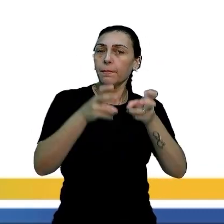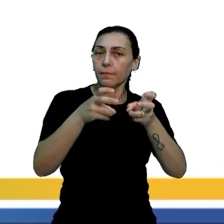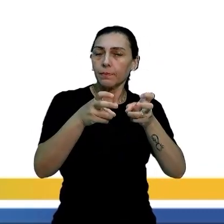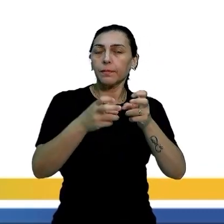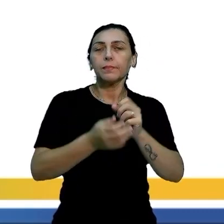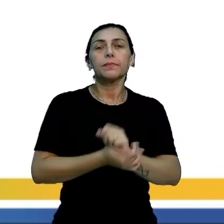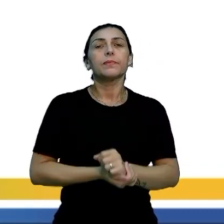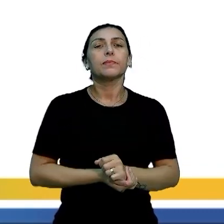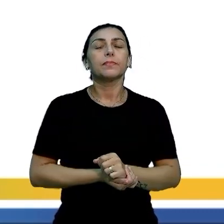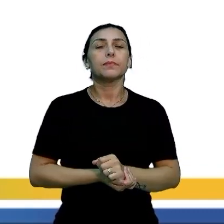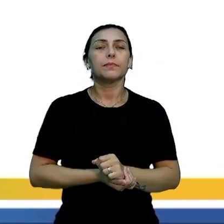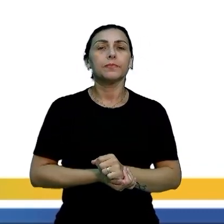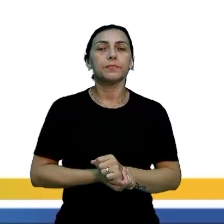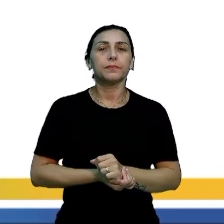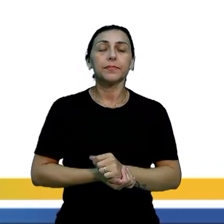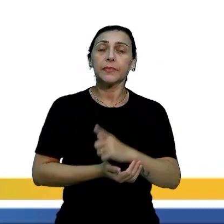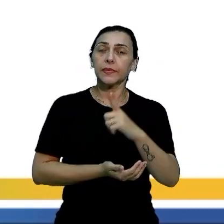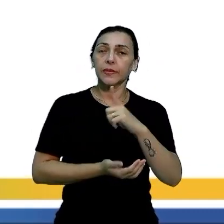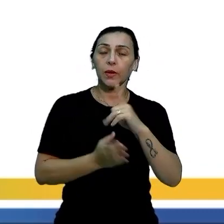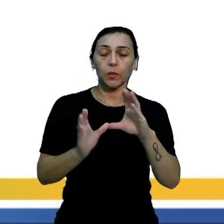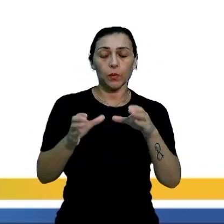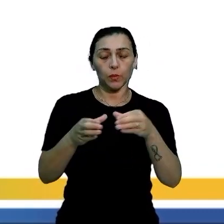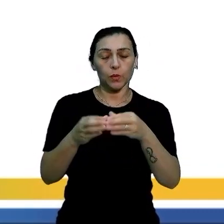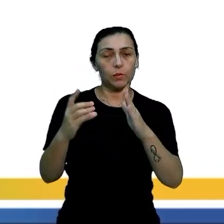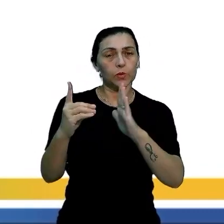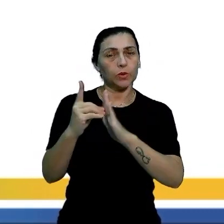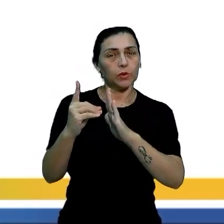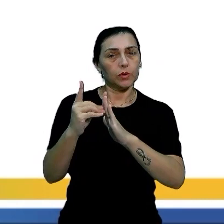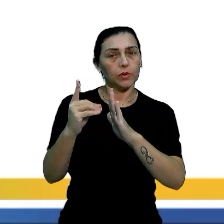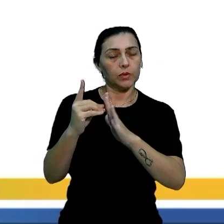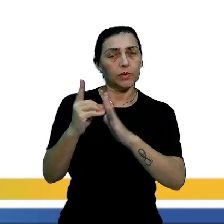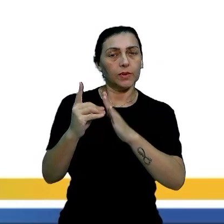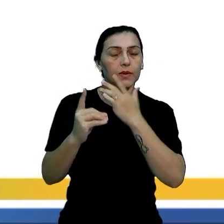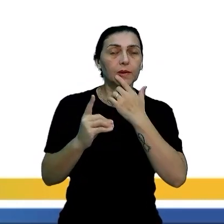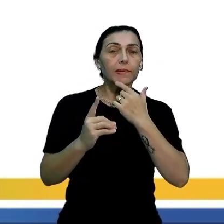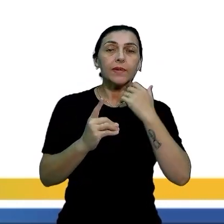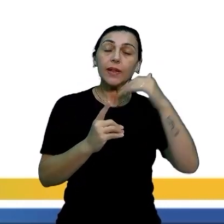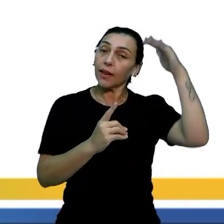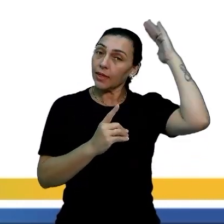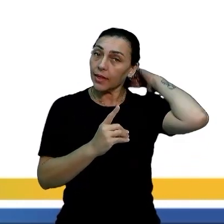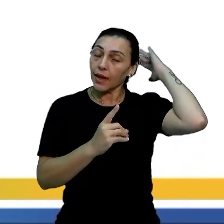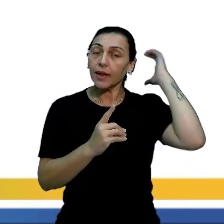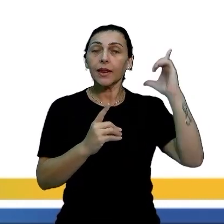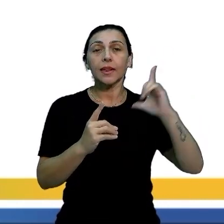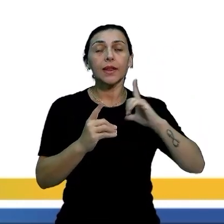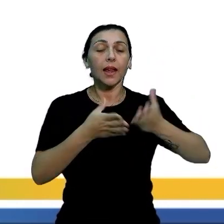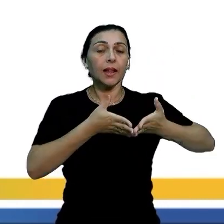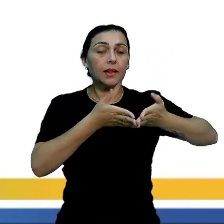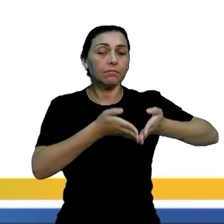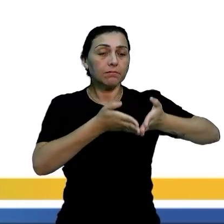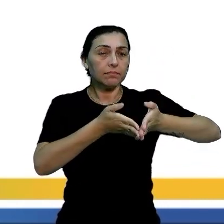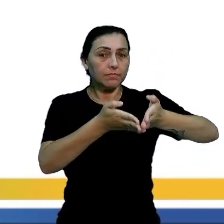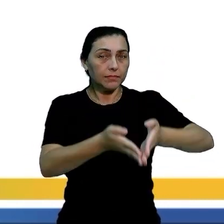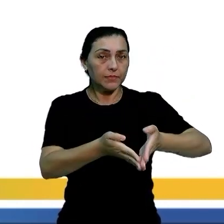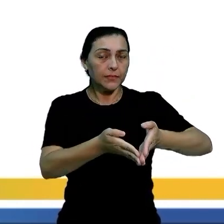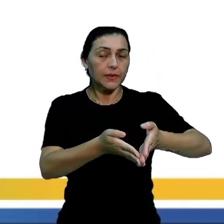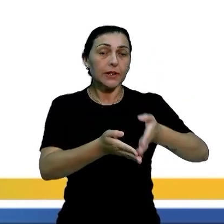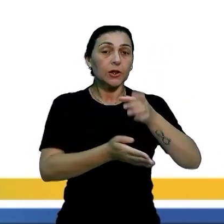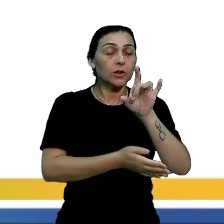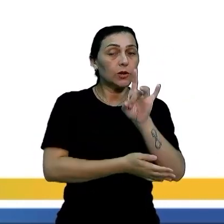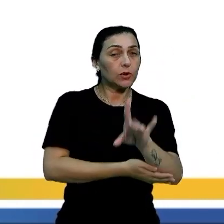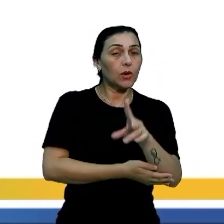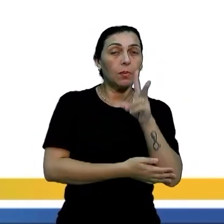que em destaque eu tenho um grupo de indígenas e lá atrás eu tenho as caravelas, não é? E aí, só